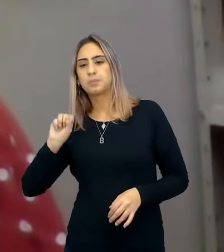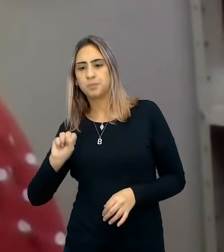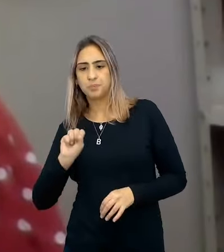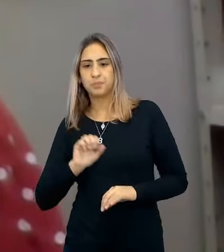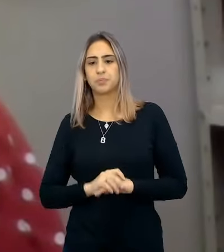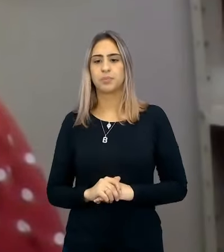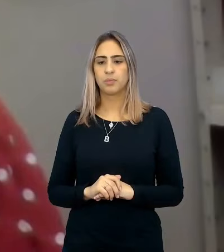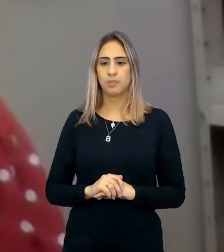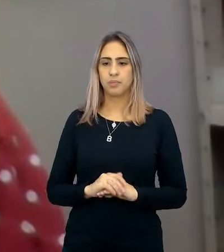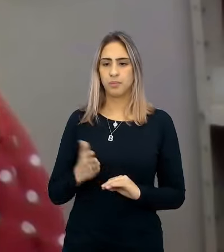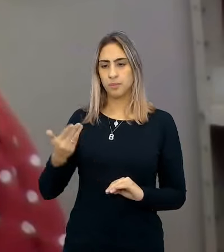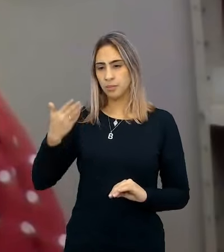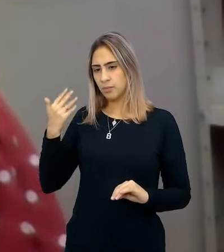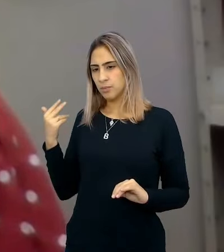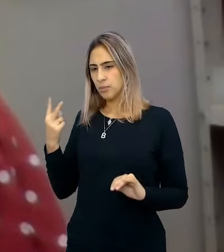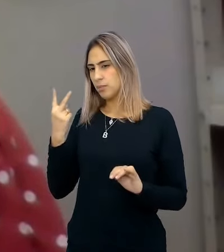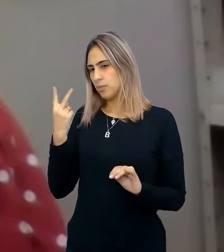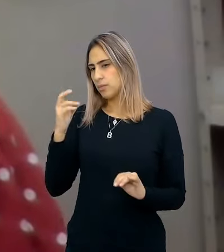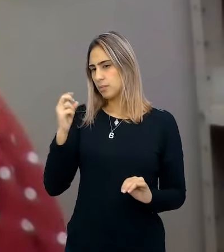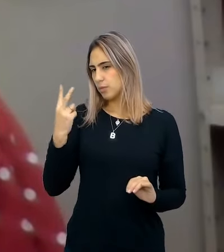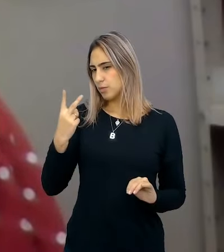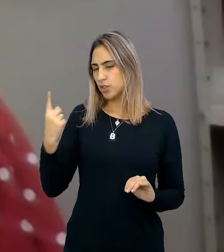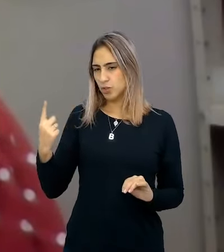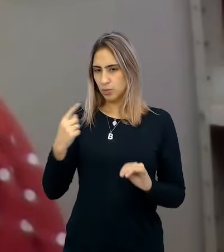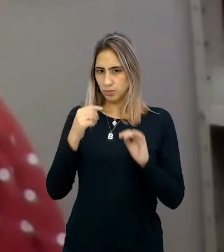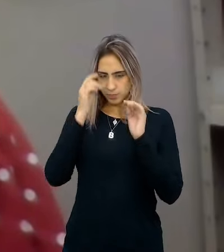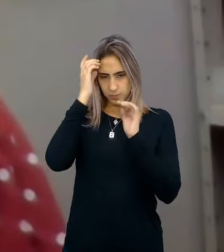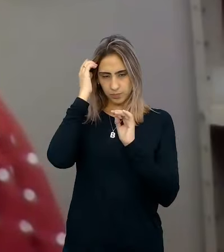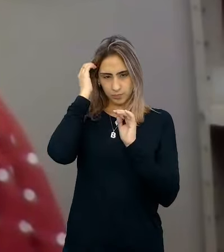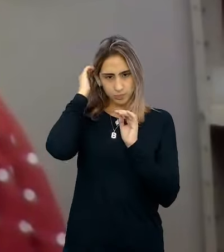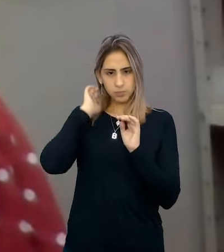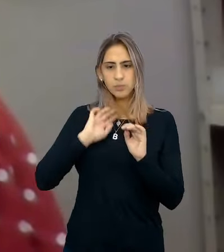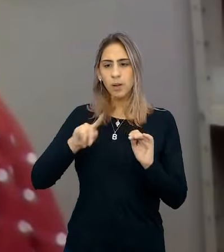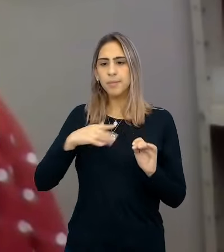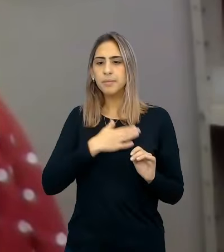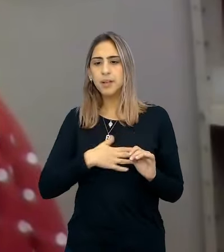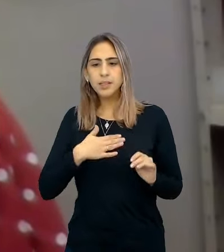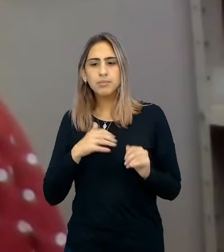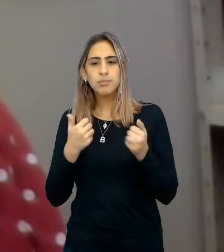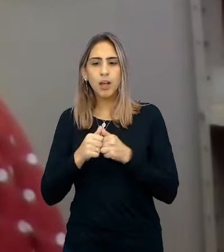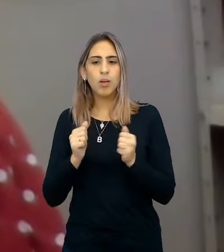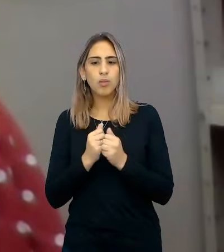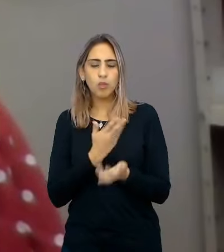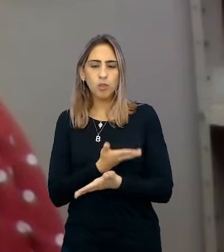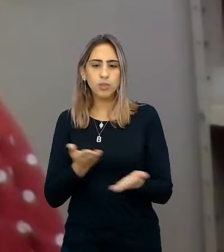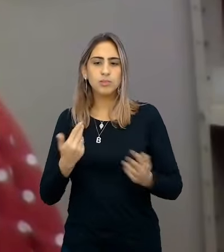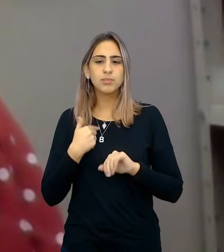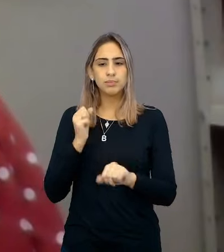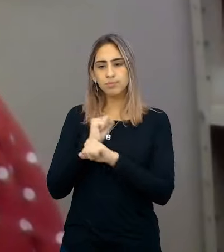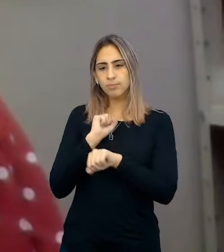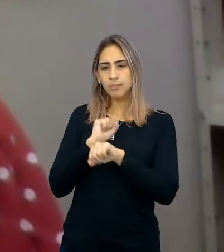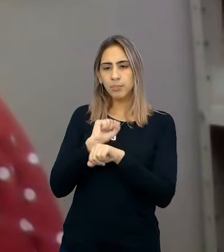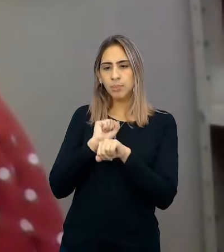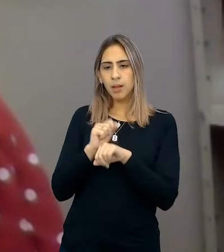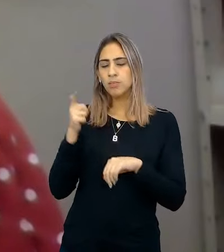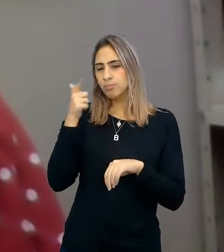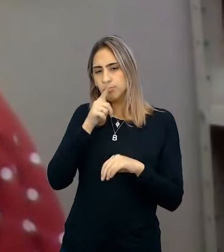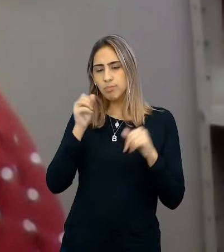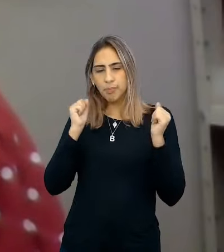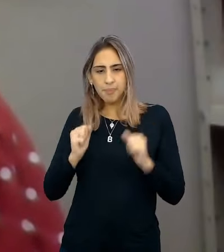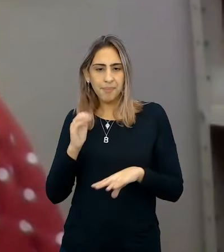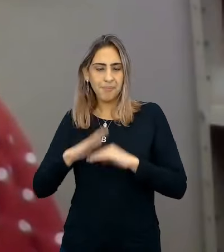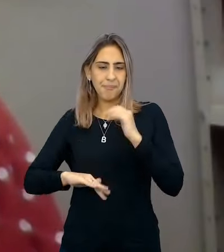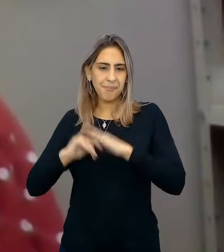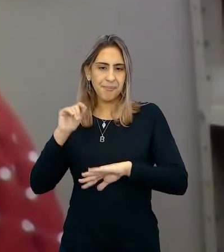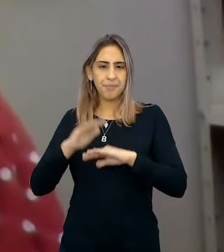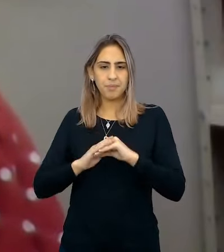EFAP desde 2021 e é um prazer estar com vocês. Espero que a gente possa construir